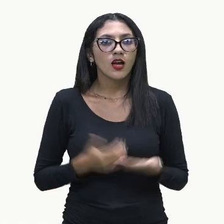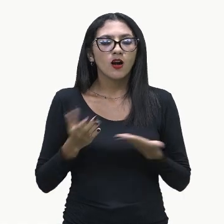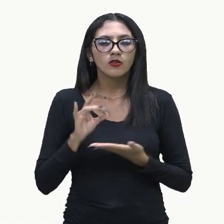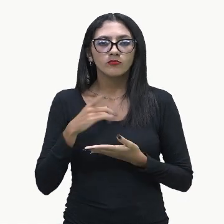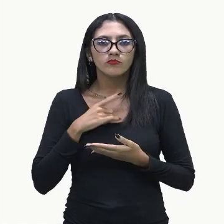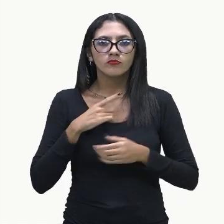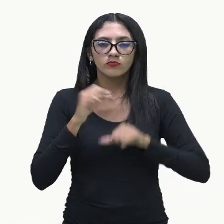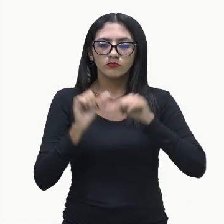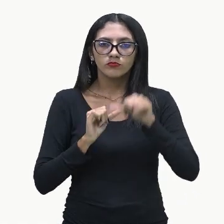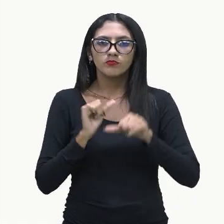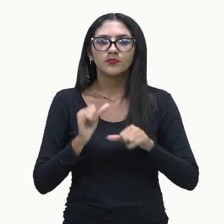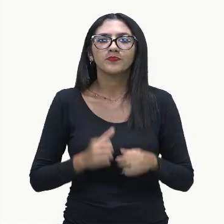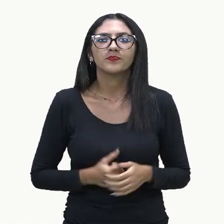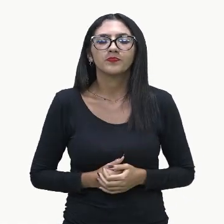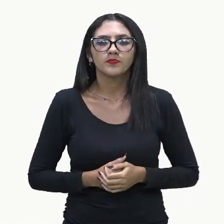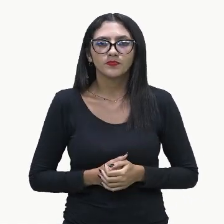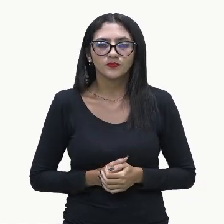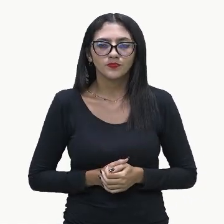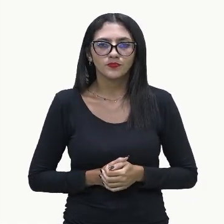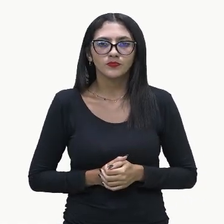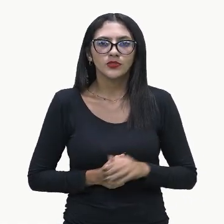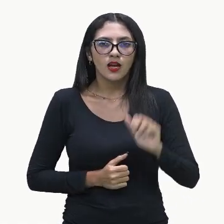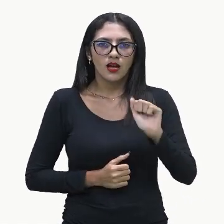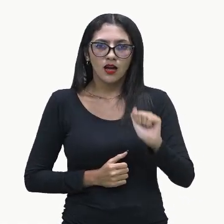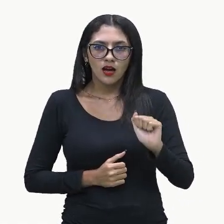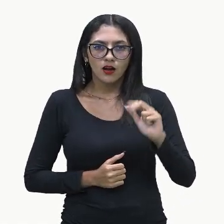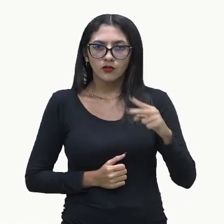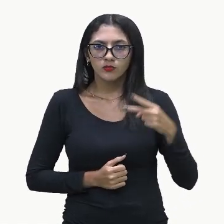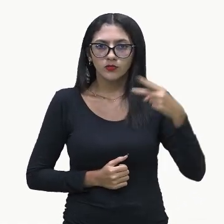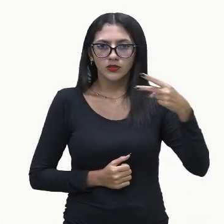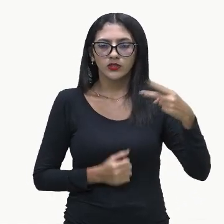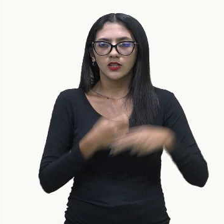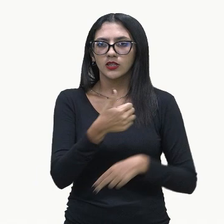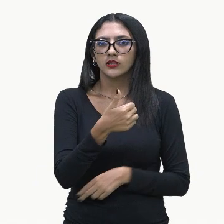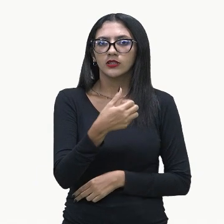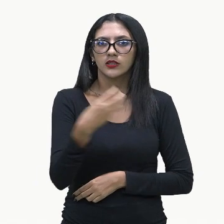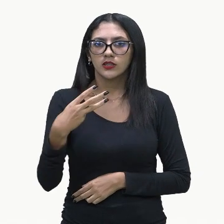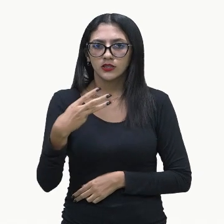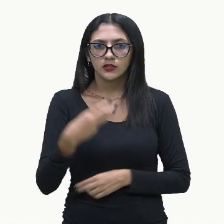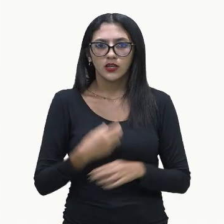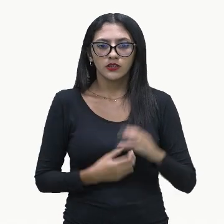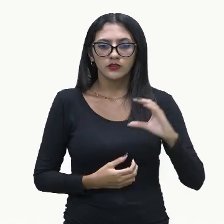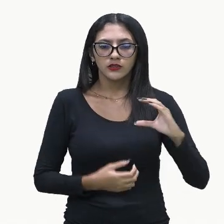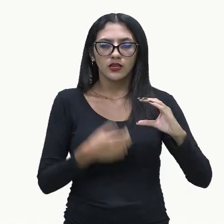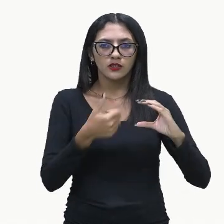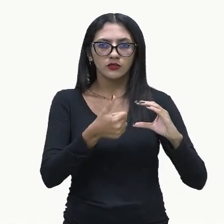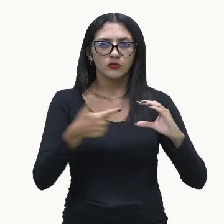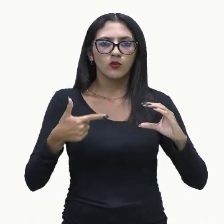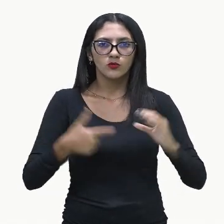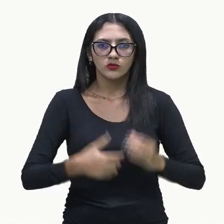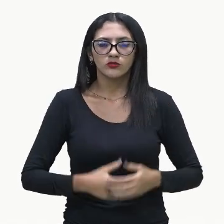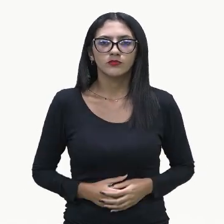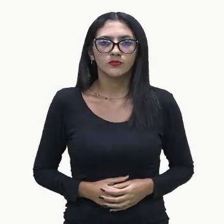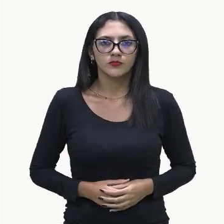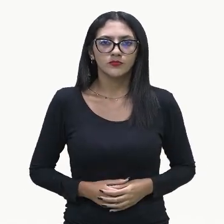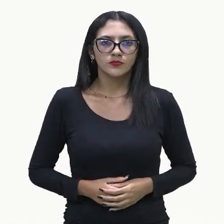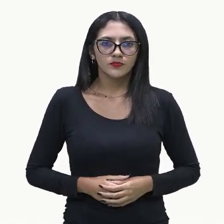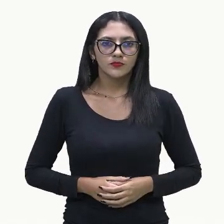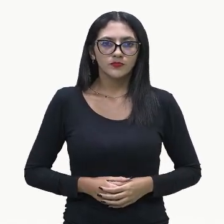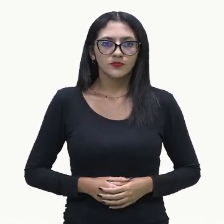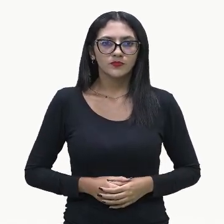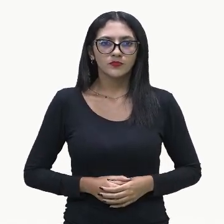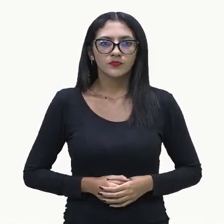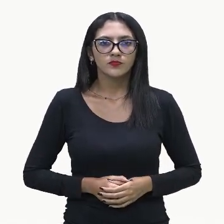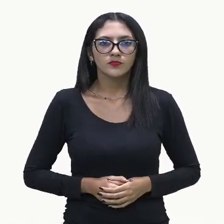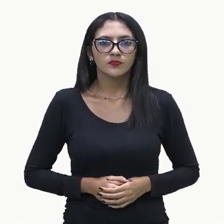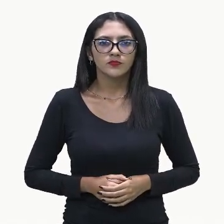onde A é 13 e C é 12. Então, vamos lá, meu A, que é minha hipotenusa, é